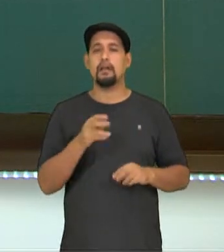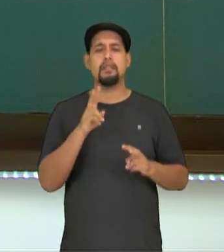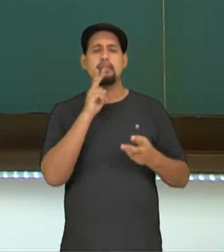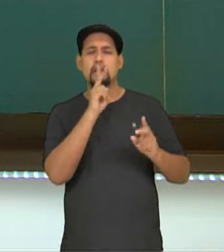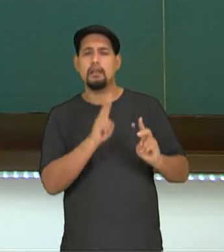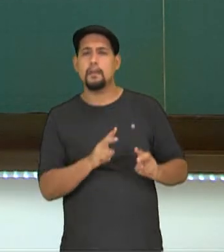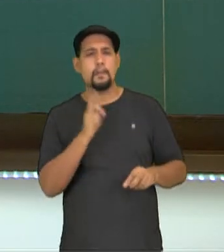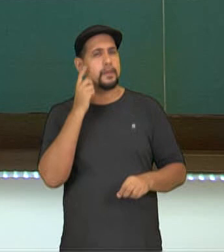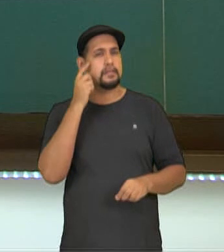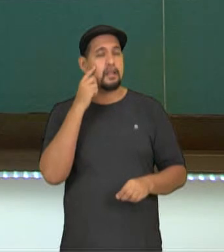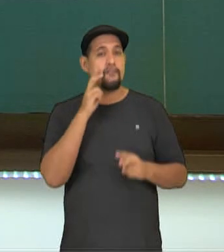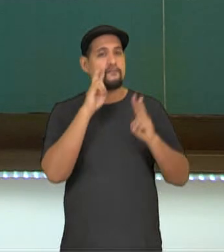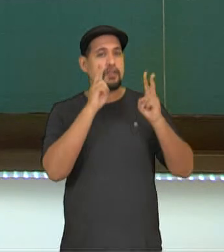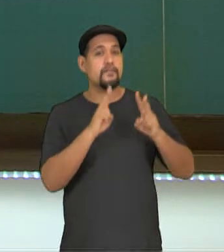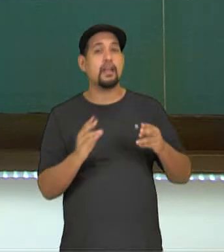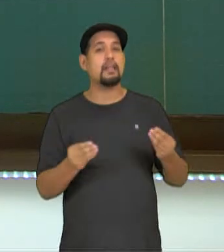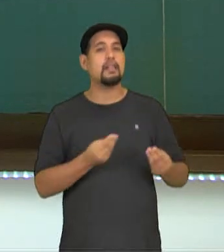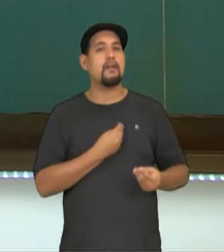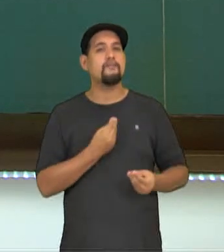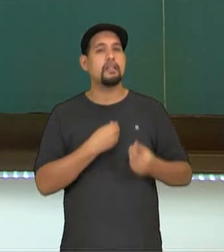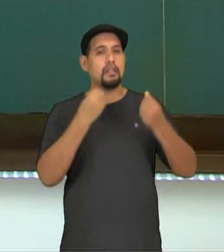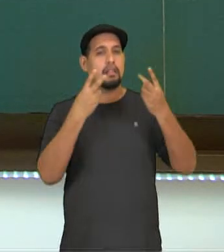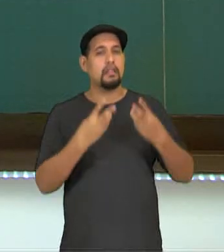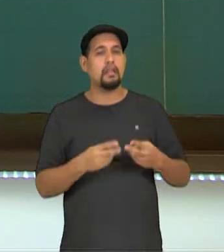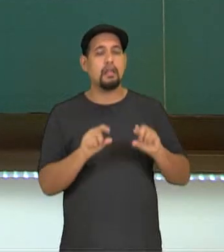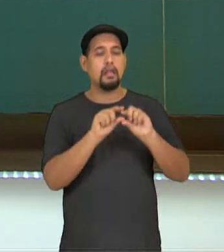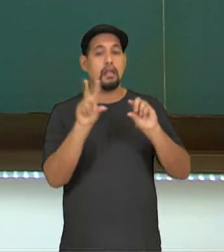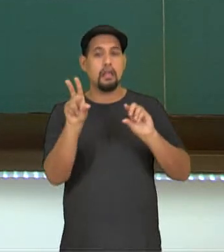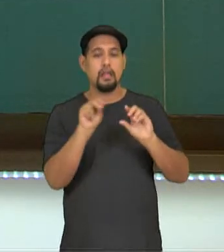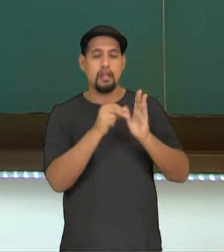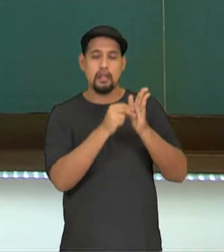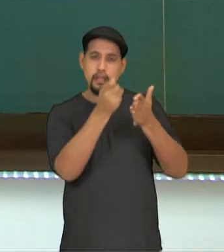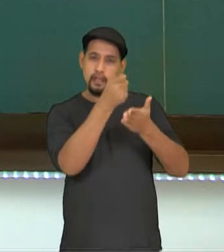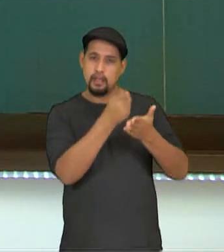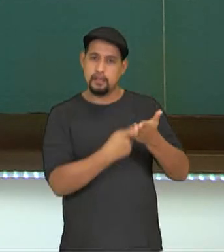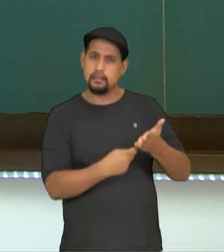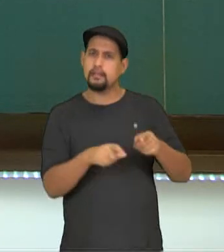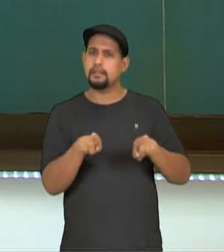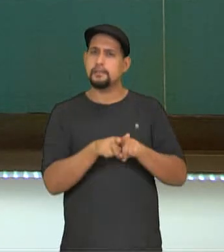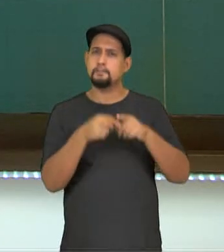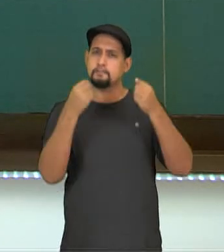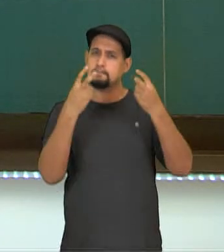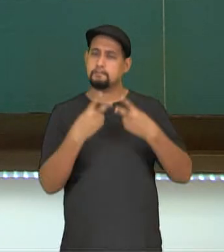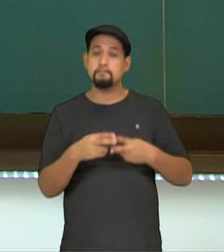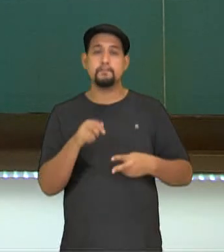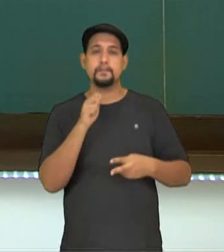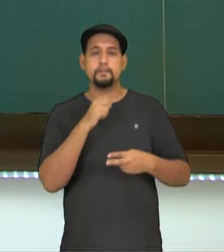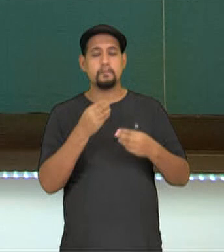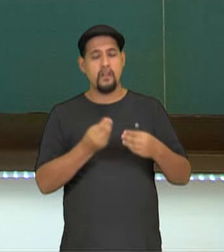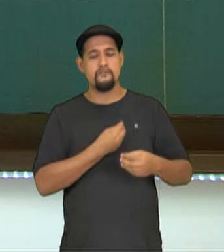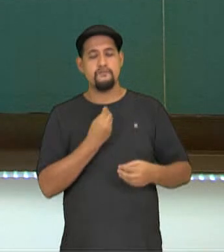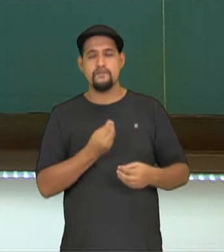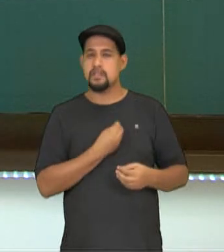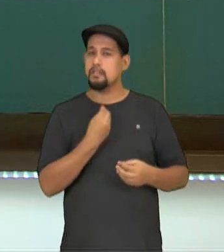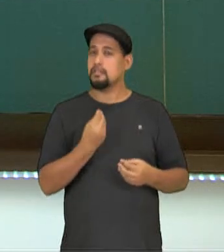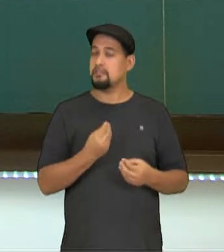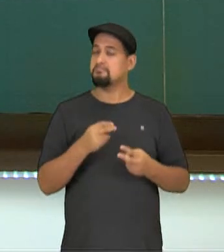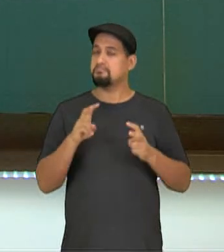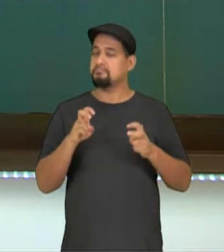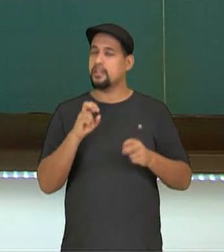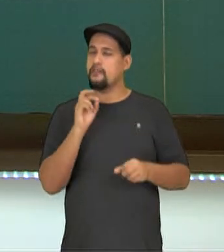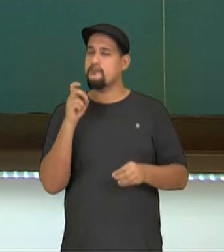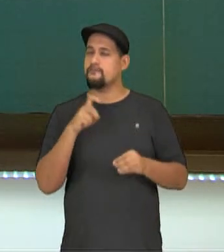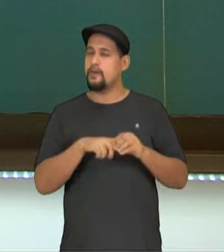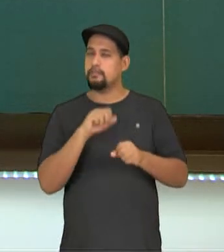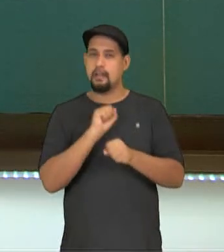sobre isso. Verifica lá em quais versos aqui tem ali um toque da vida pessoal desse autor. A